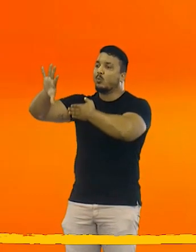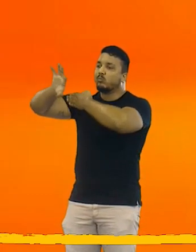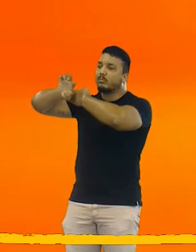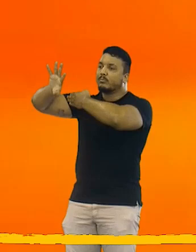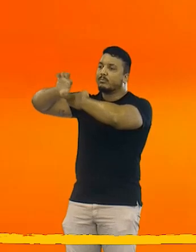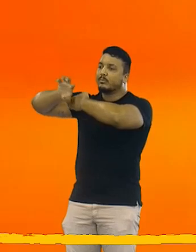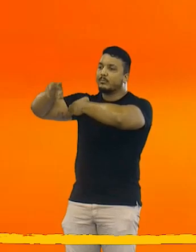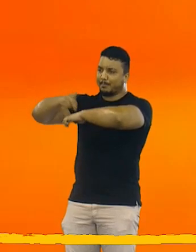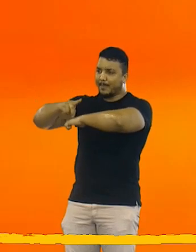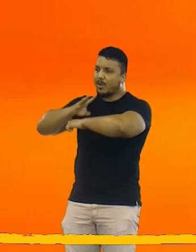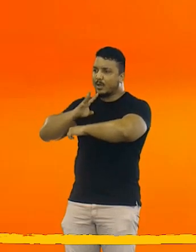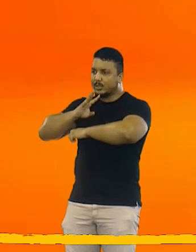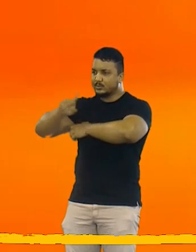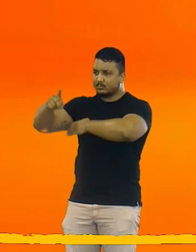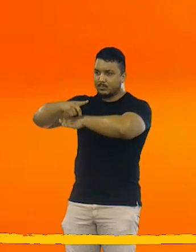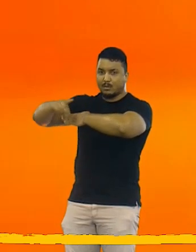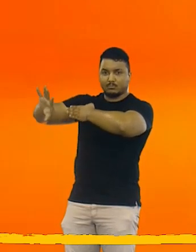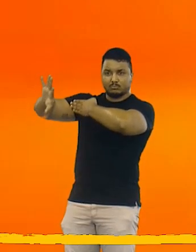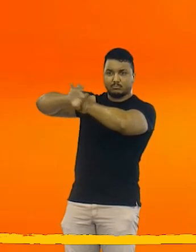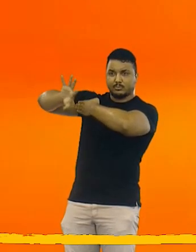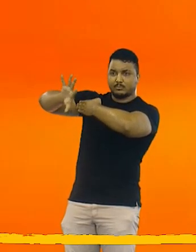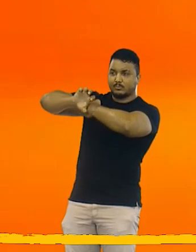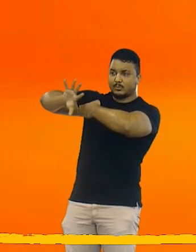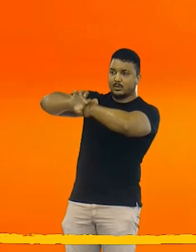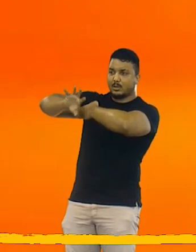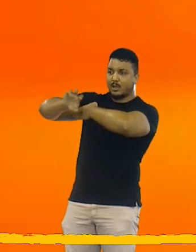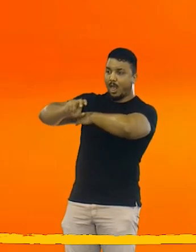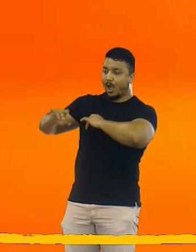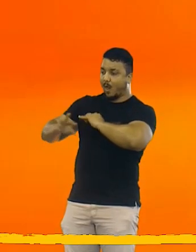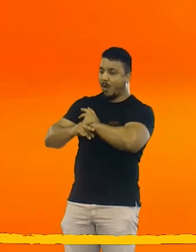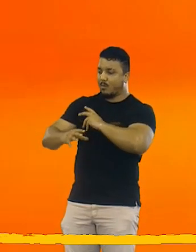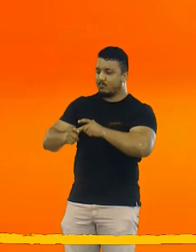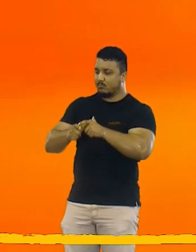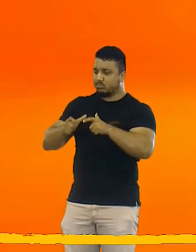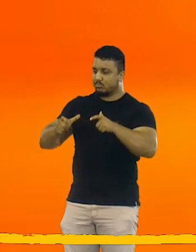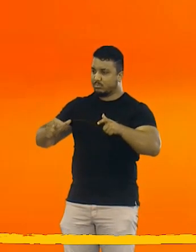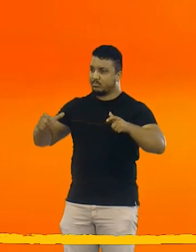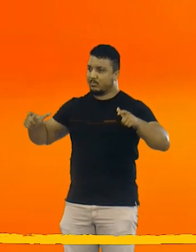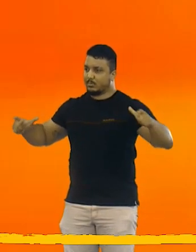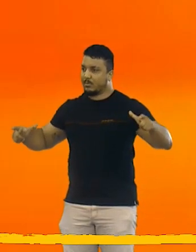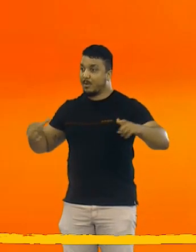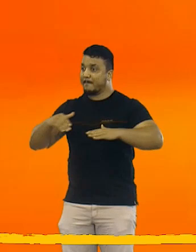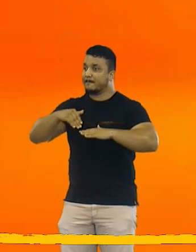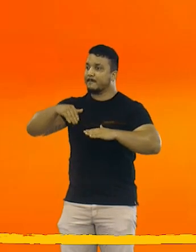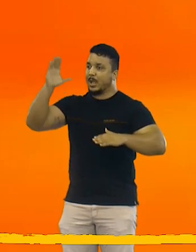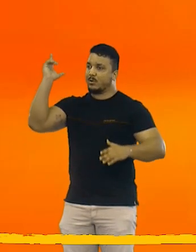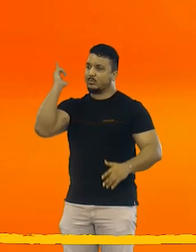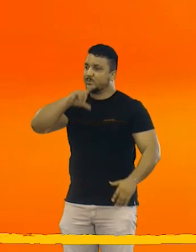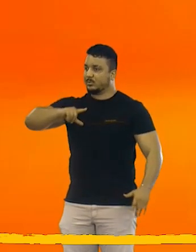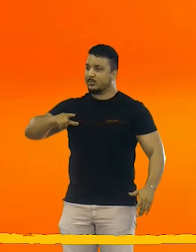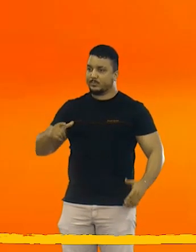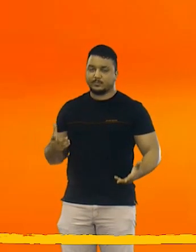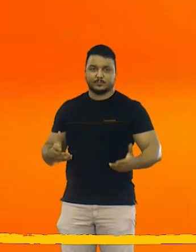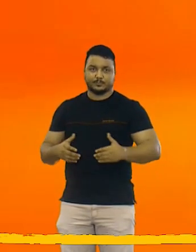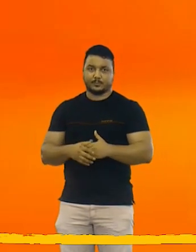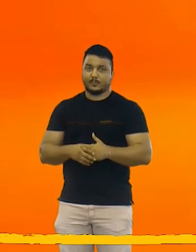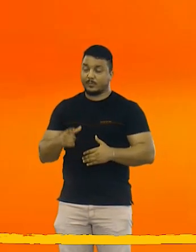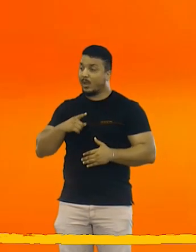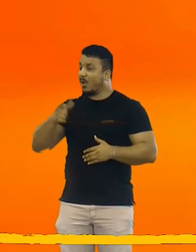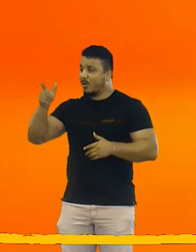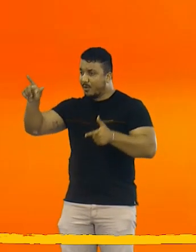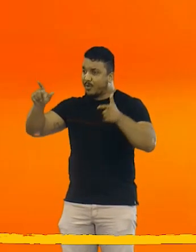o processo de urbanização, ele está para além das limitações e das fronteiras que são estabelecidas entre os